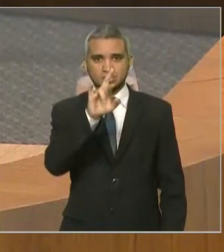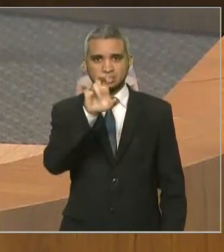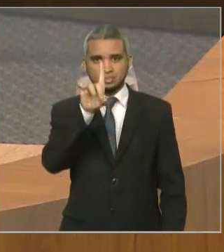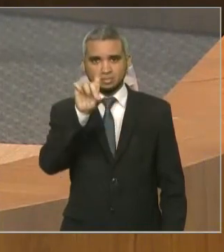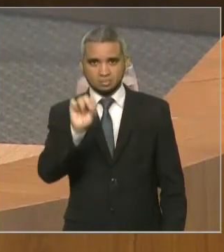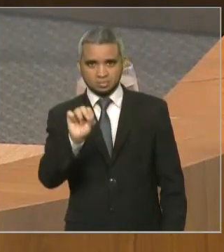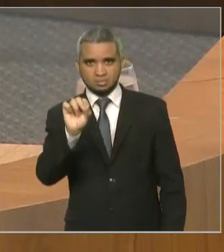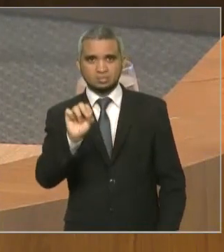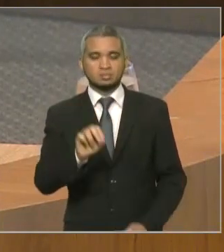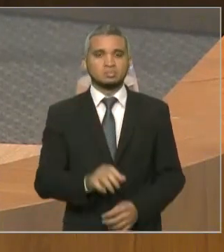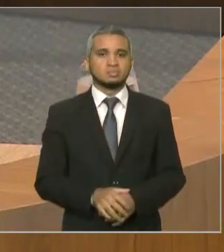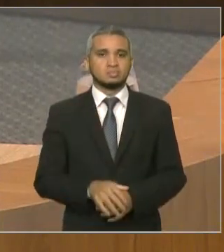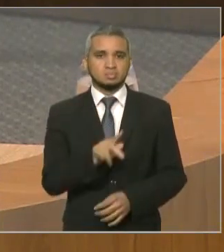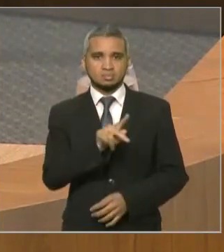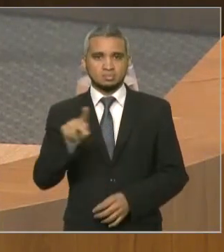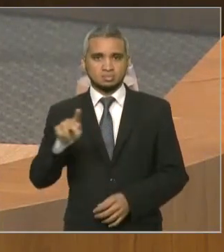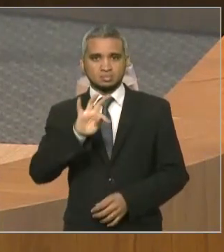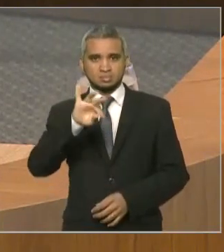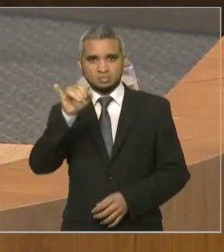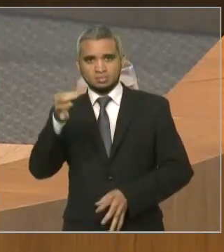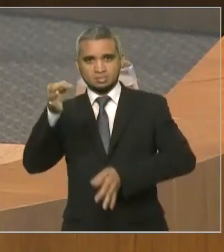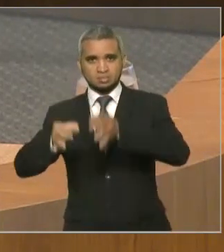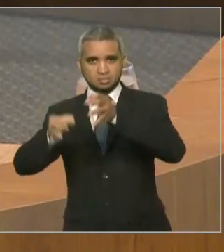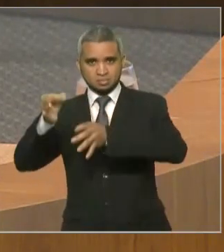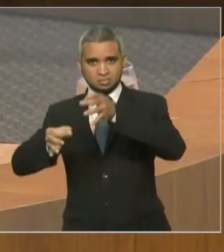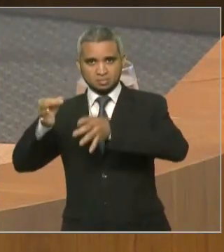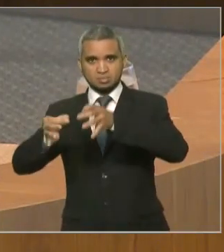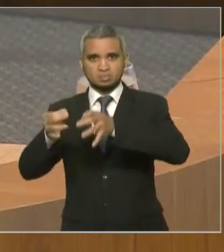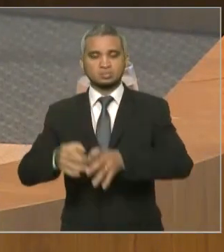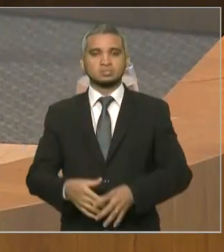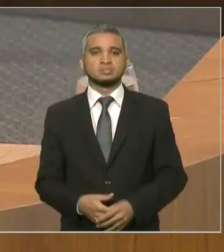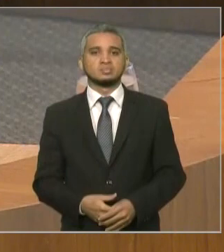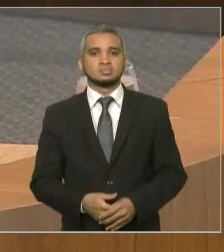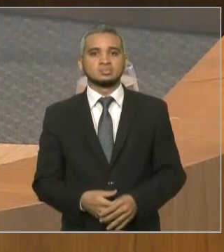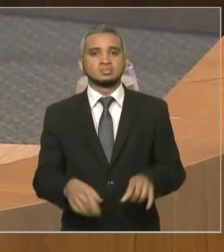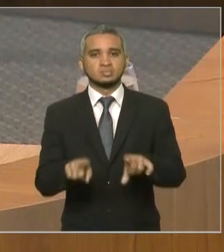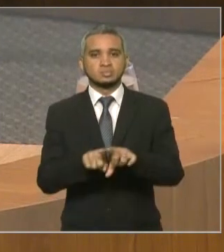Eu saúdo as entidades